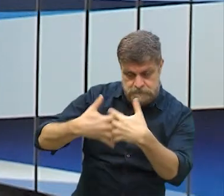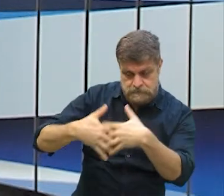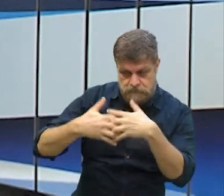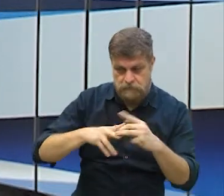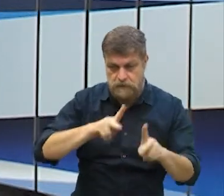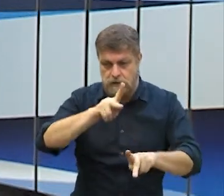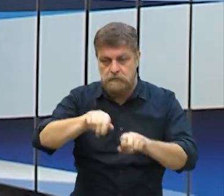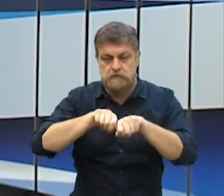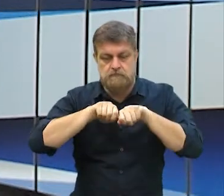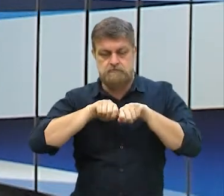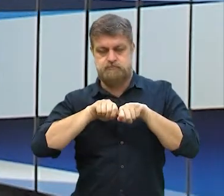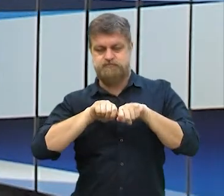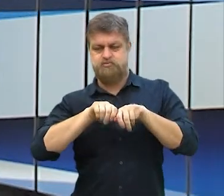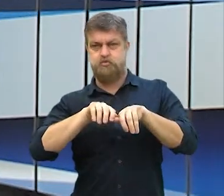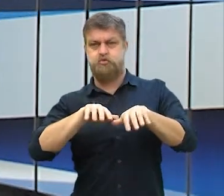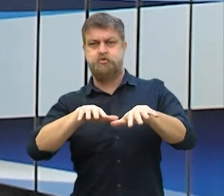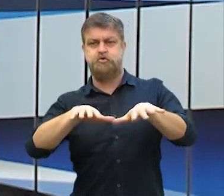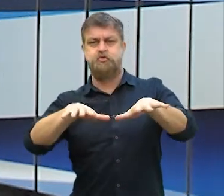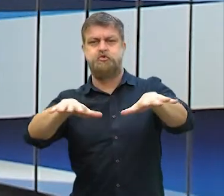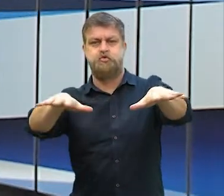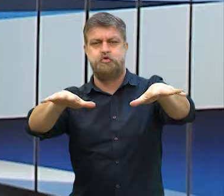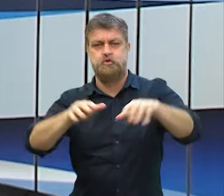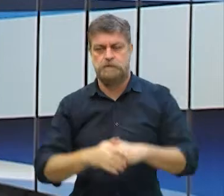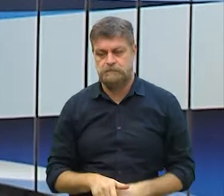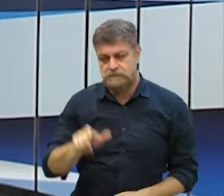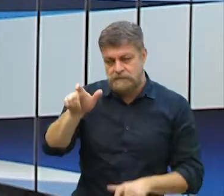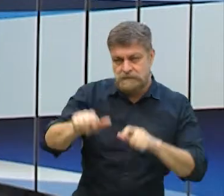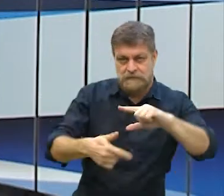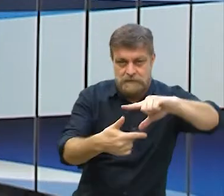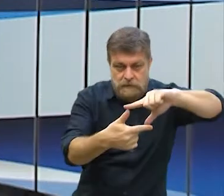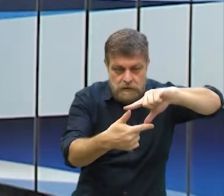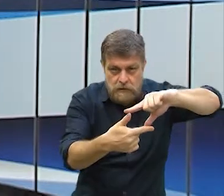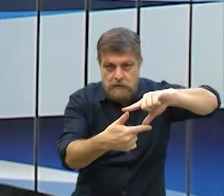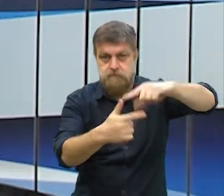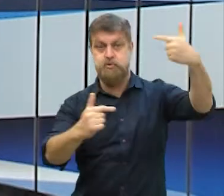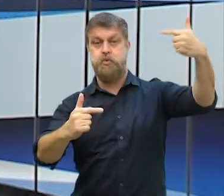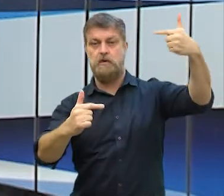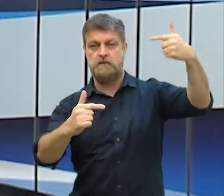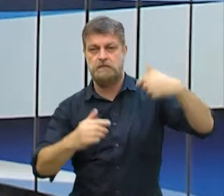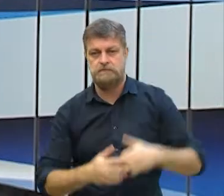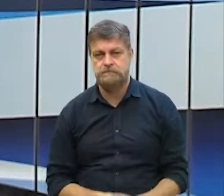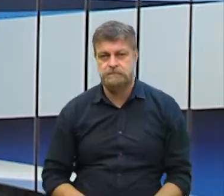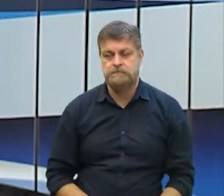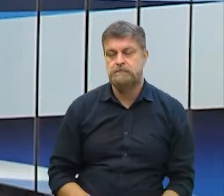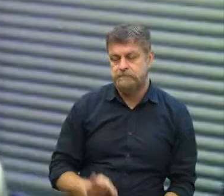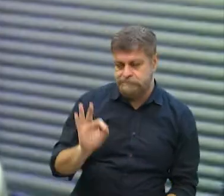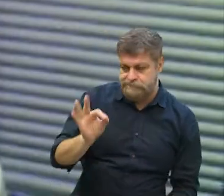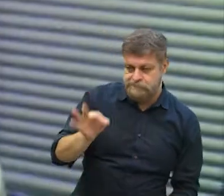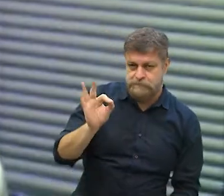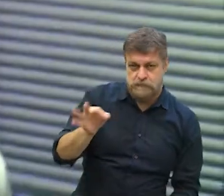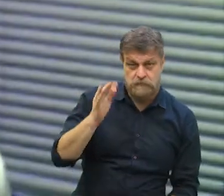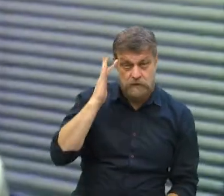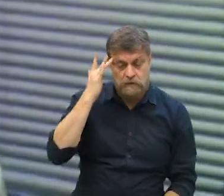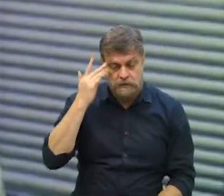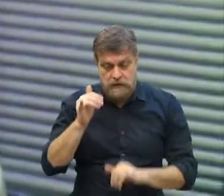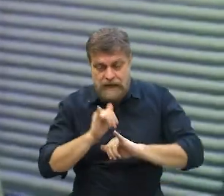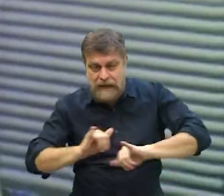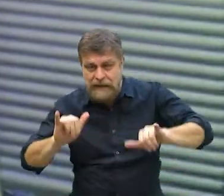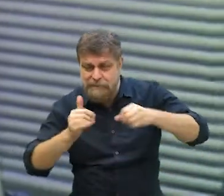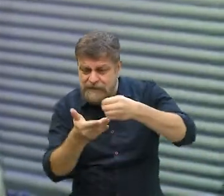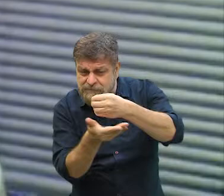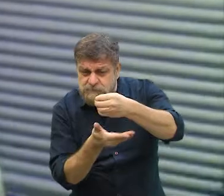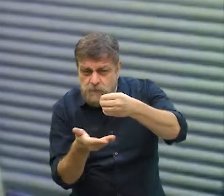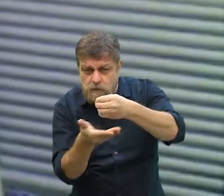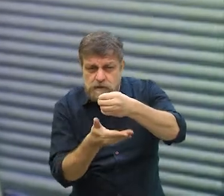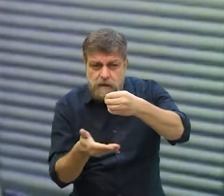também, Alexandre? Está se popularizando, está se falando mais sobre o assunto, está se quebrando os mitos? Sem dúvida, eu acho que essas